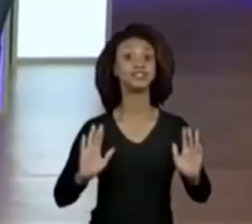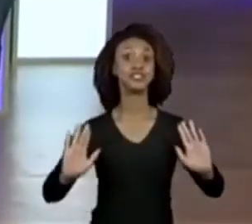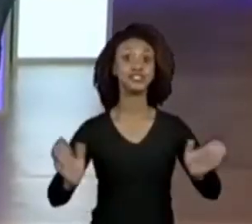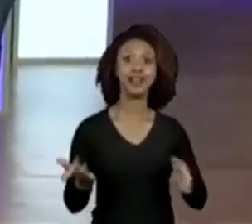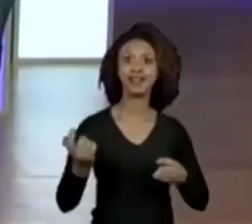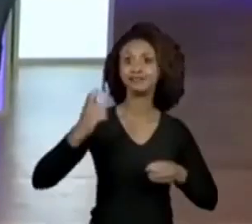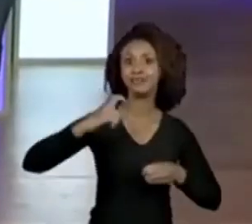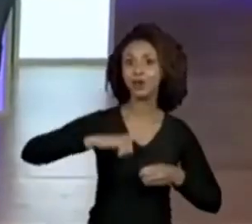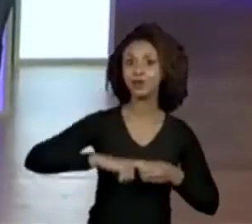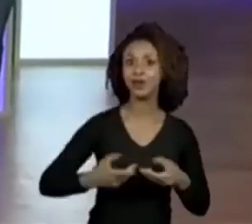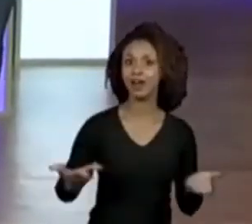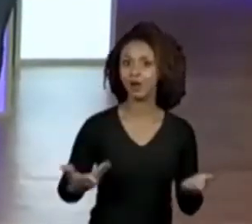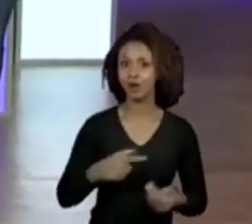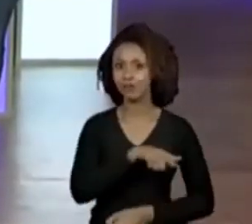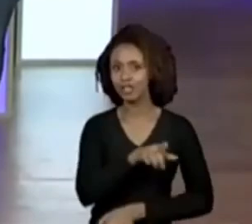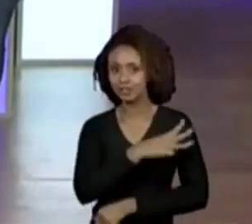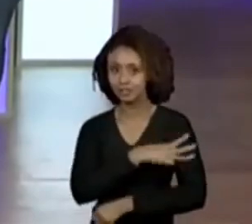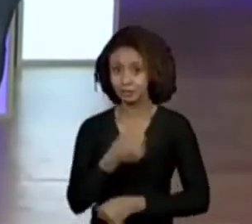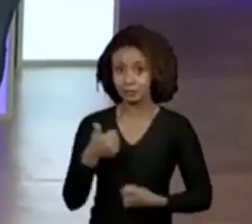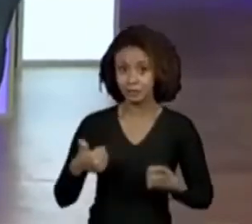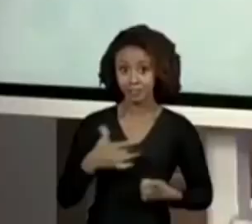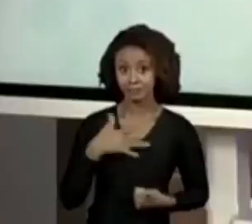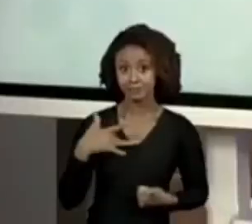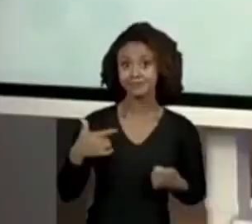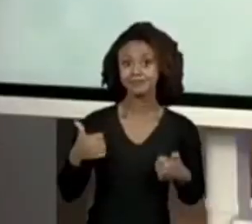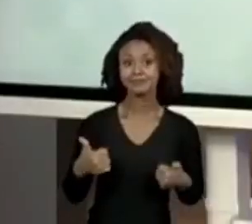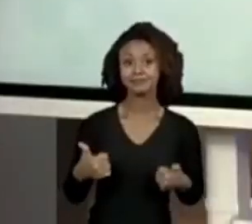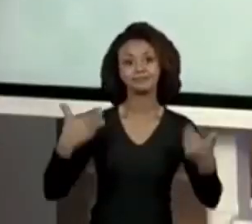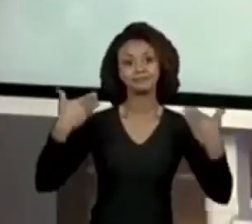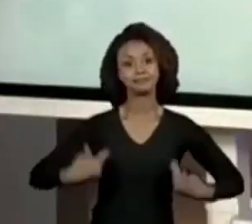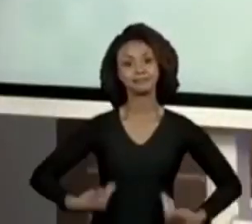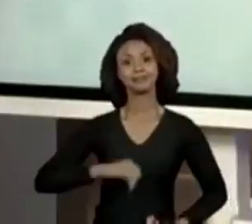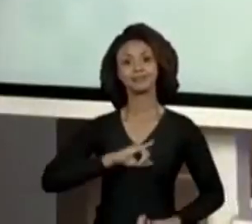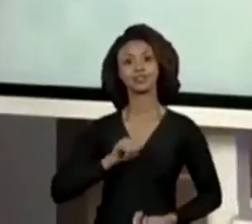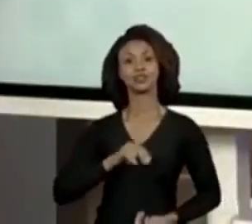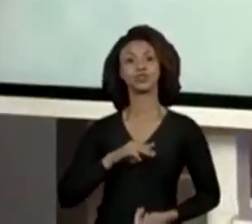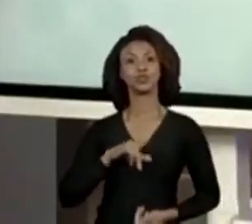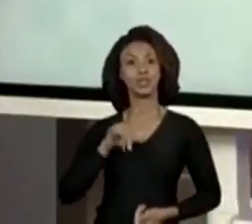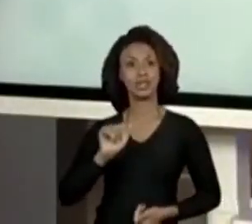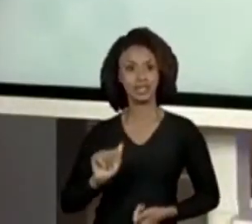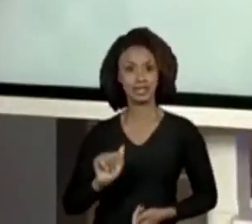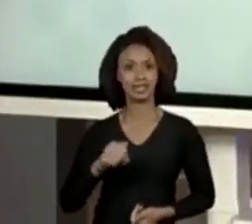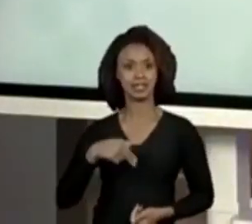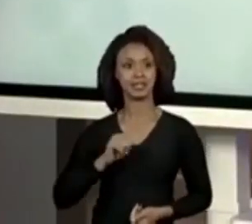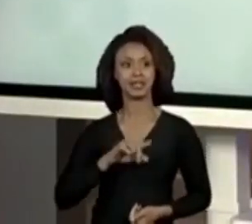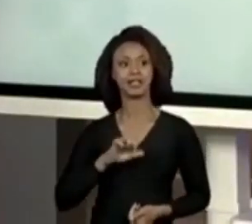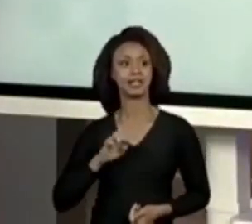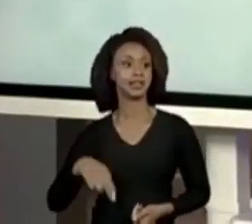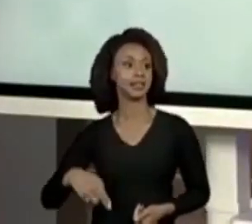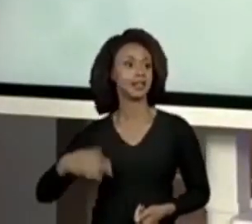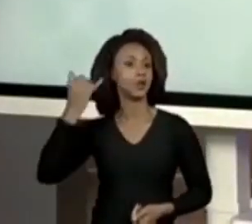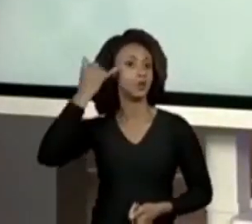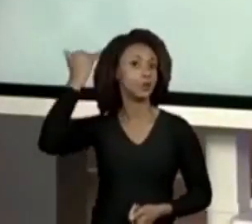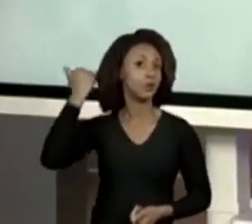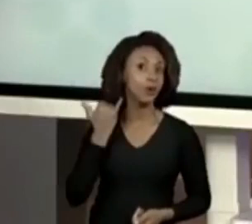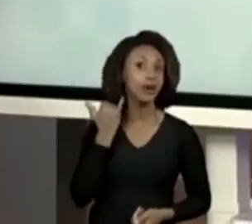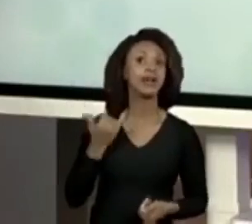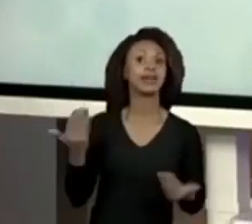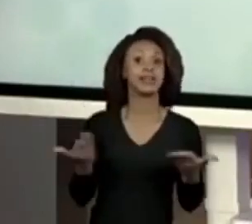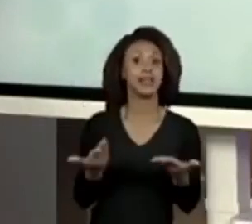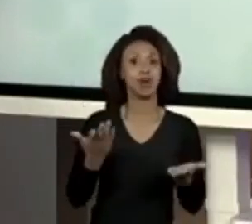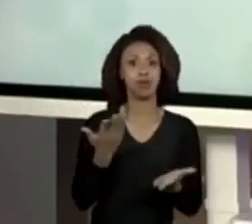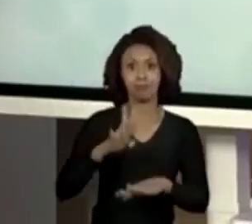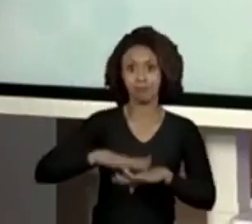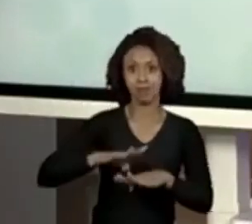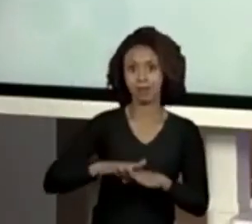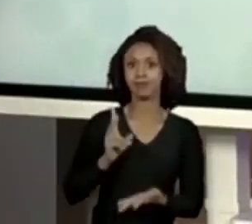Voltamos, terceiro ano. Como que vocês estão? Eu sou a professora Juliana Nadeu e a gente vai continuar com as aulas de matemática.